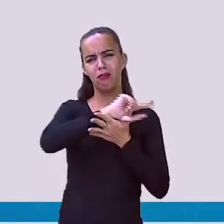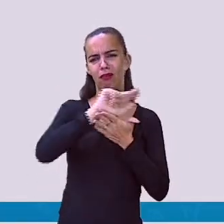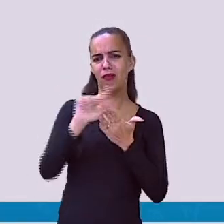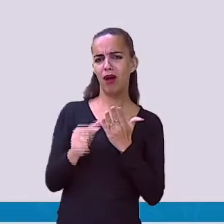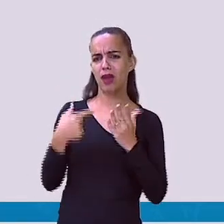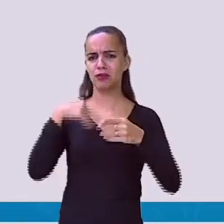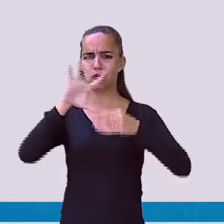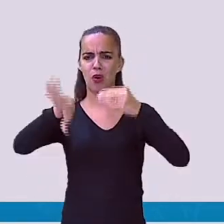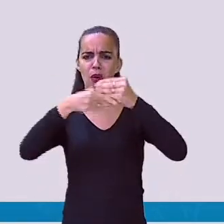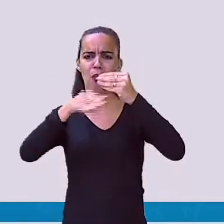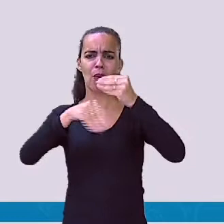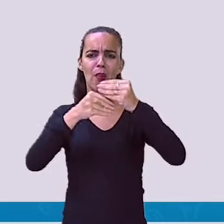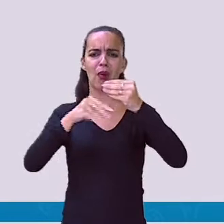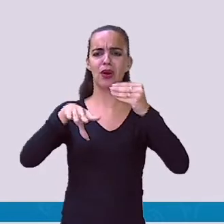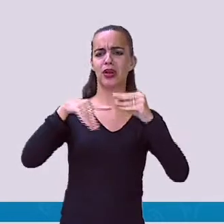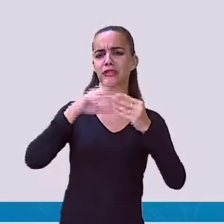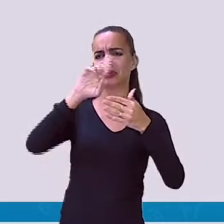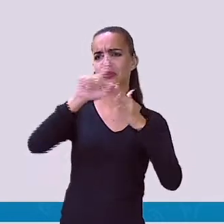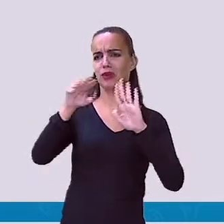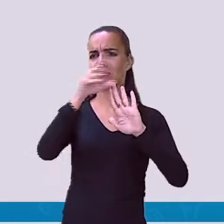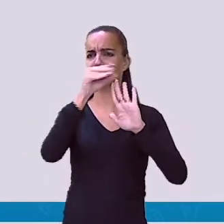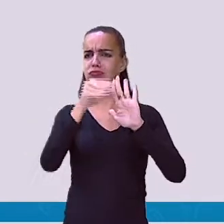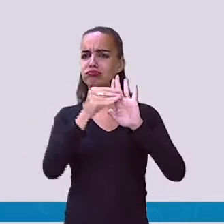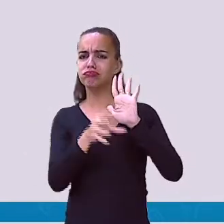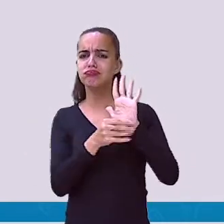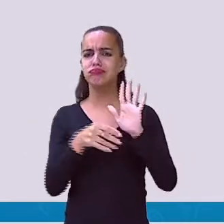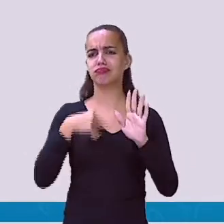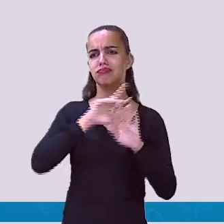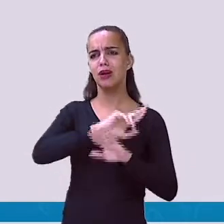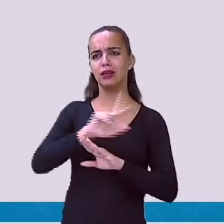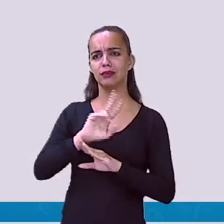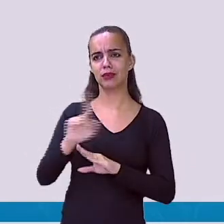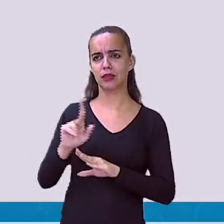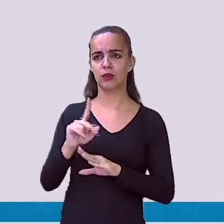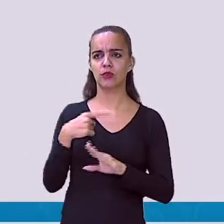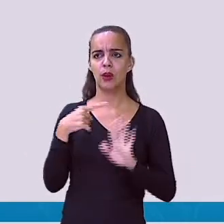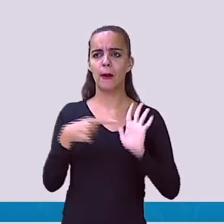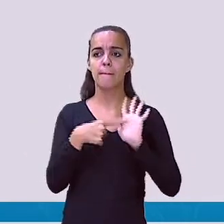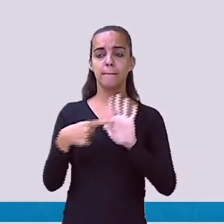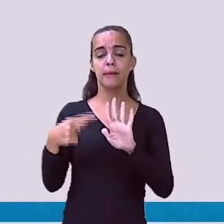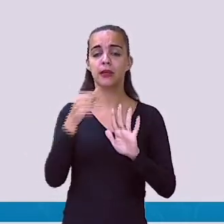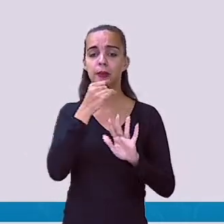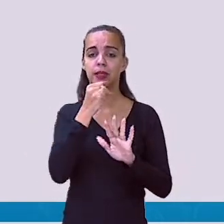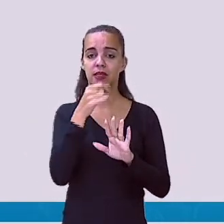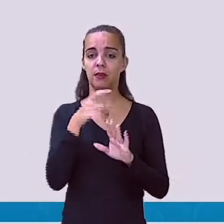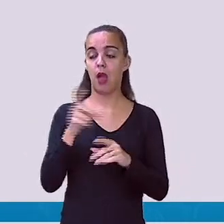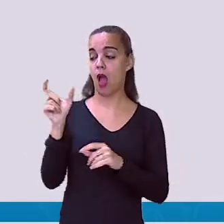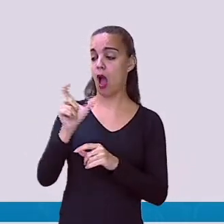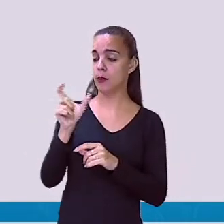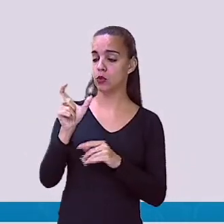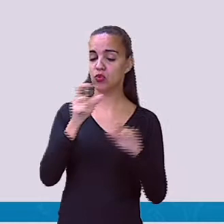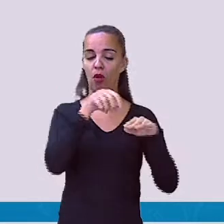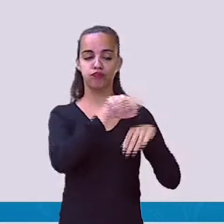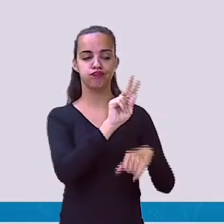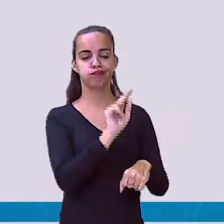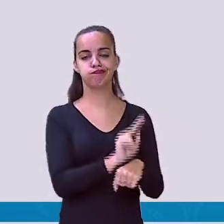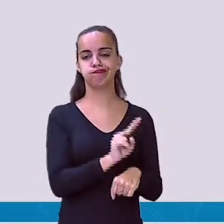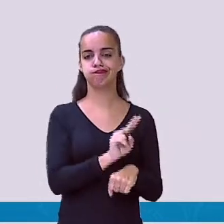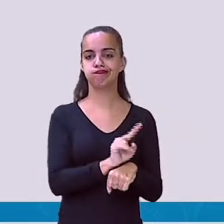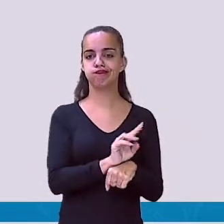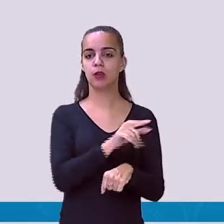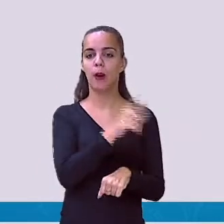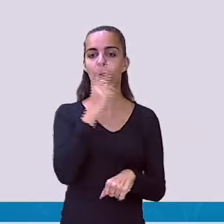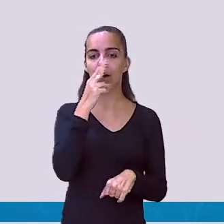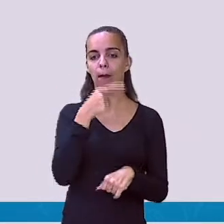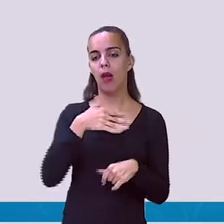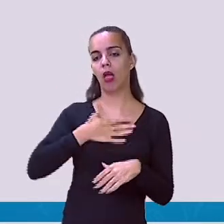como é que vai separar? Deixa a mistura em repouso. A mistura em repouso, aqui